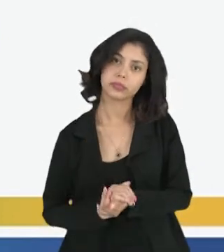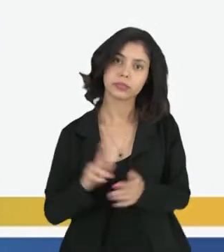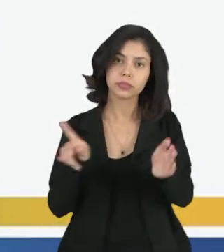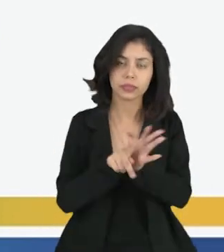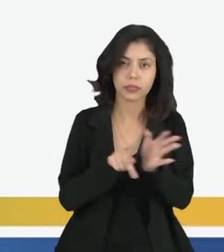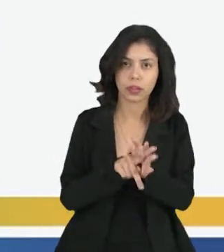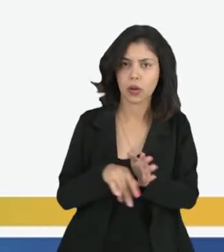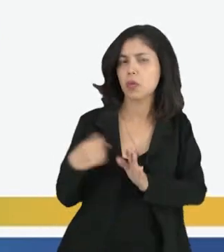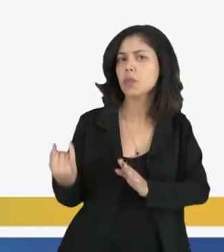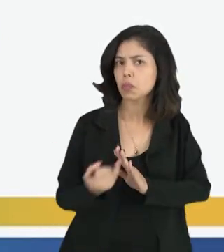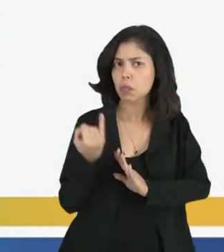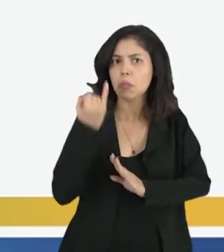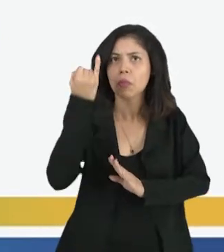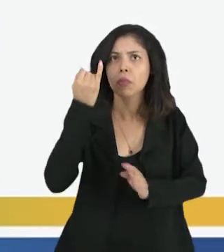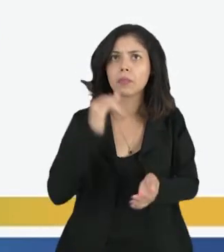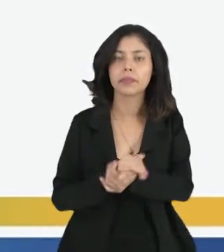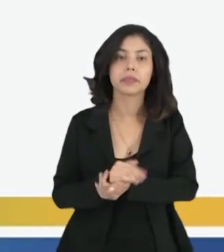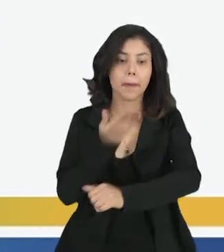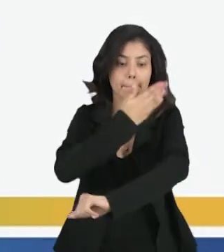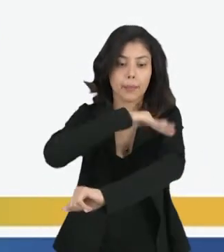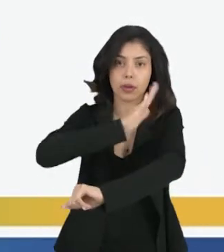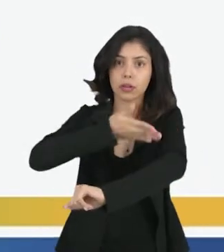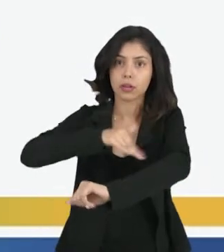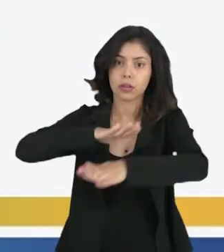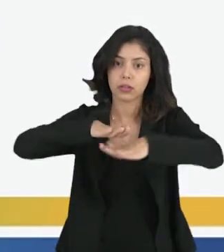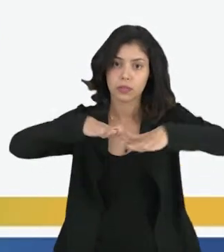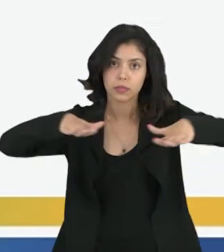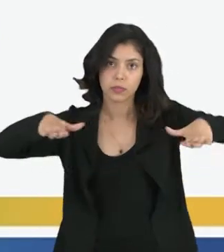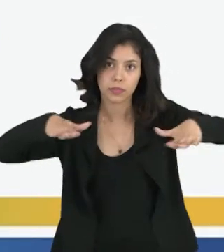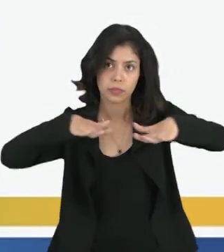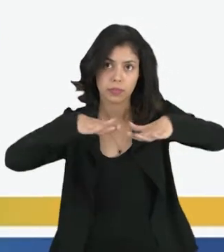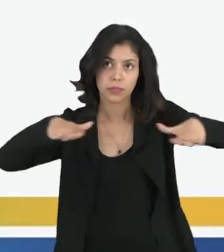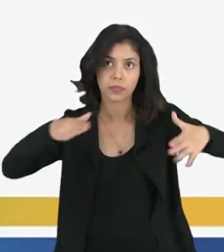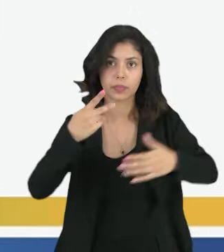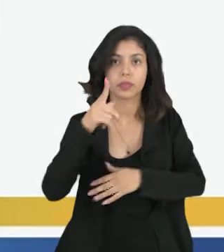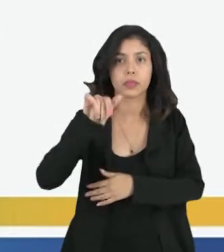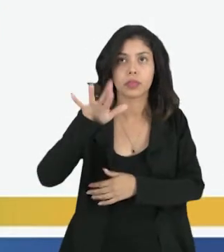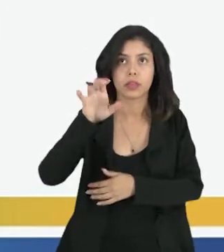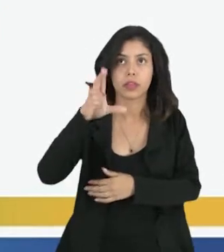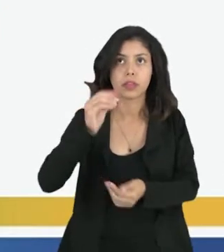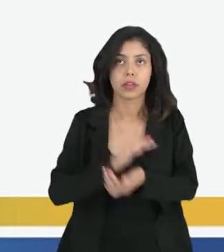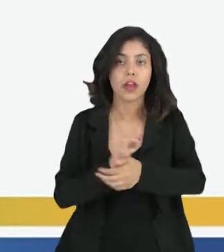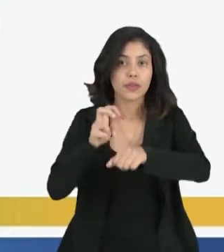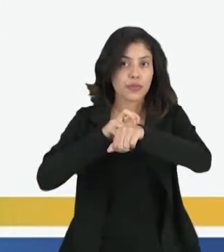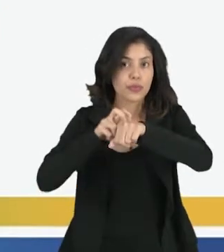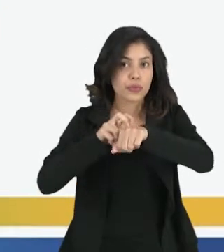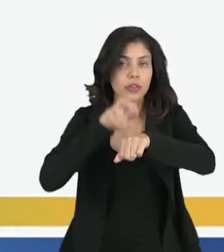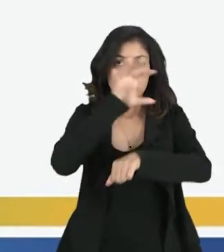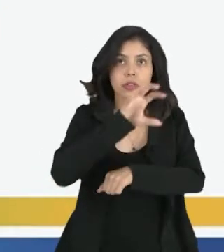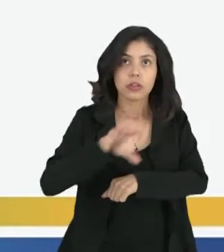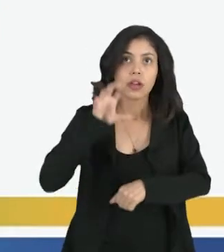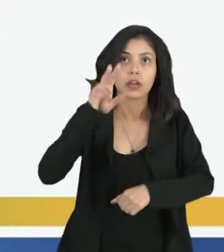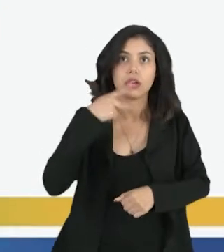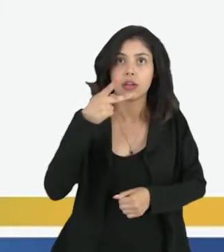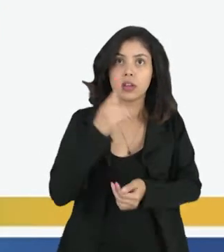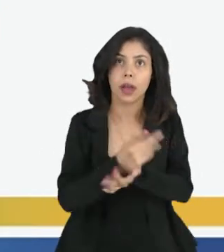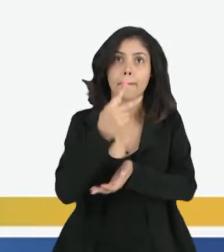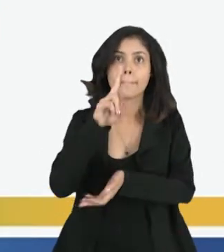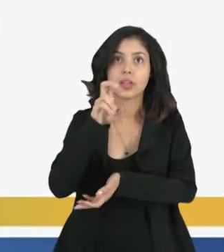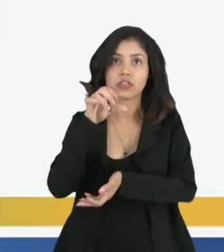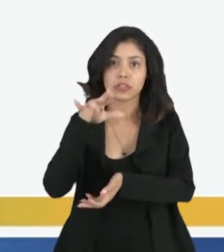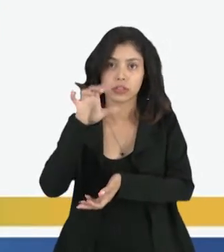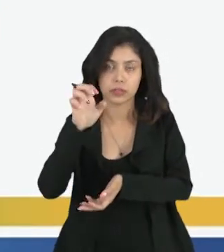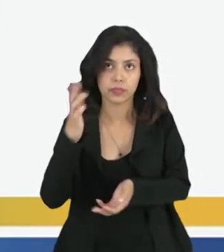uma predominância de planície. Lembrando que em toda vez que eu falar que tiver esse verde no mapa, está se referindo à